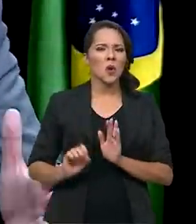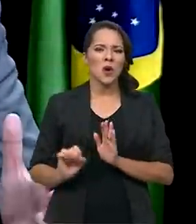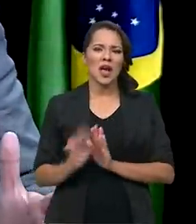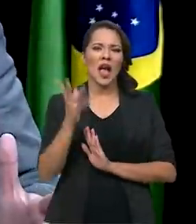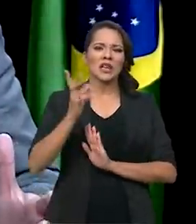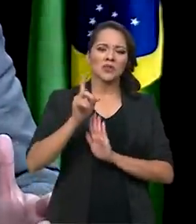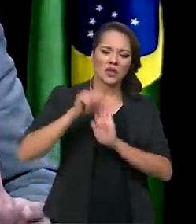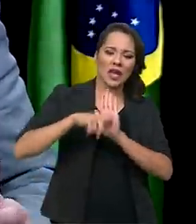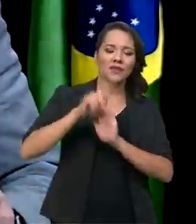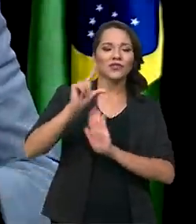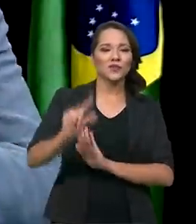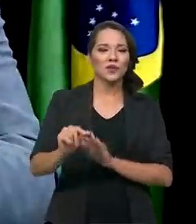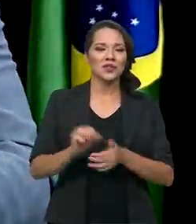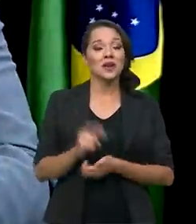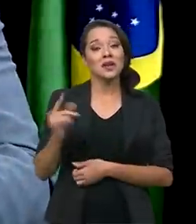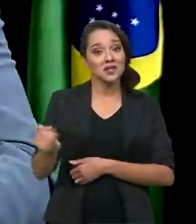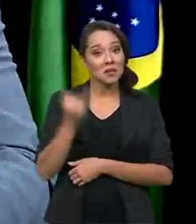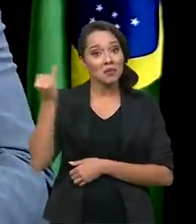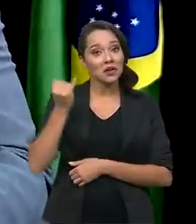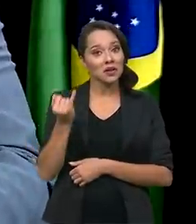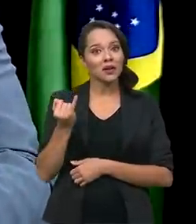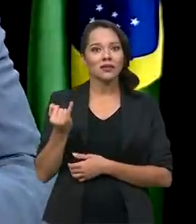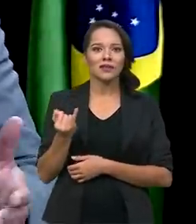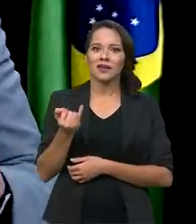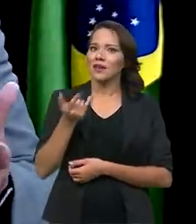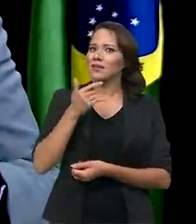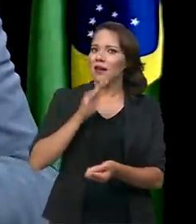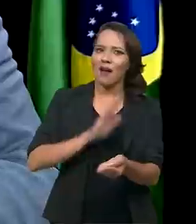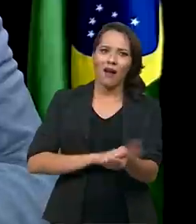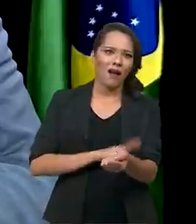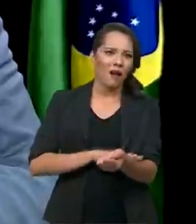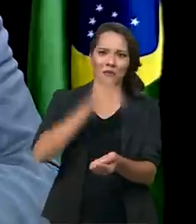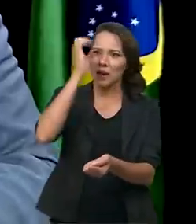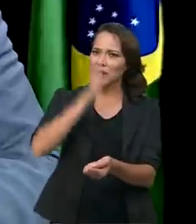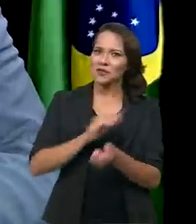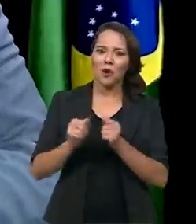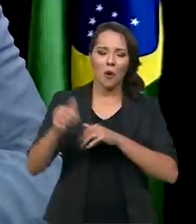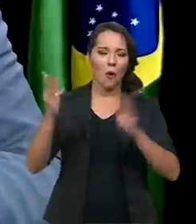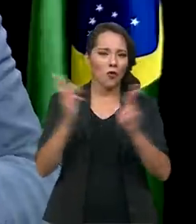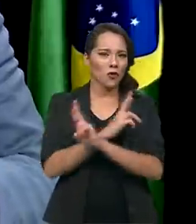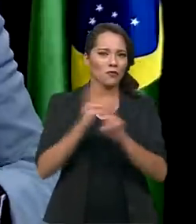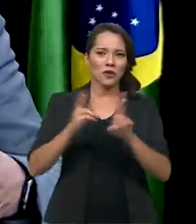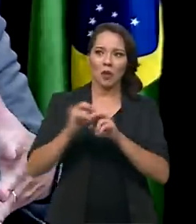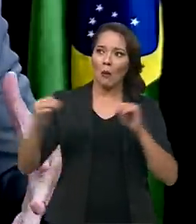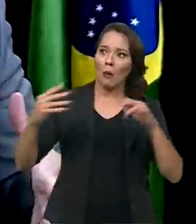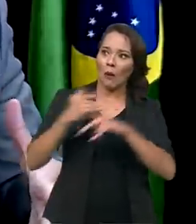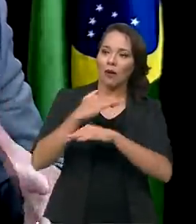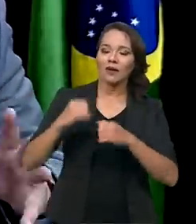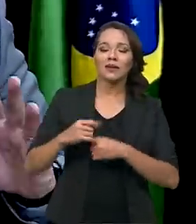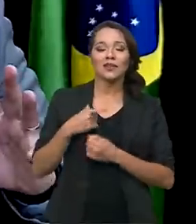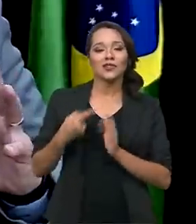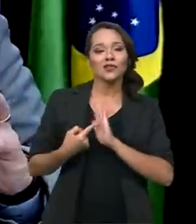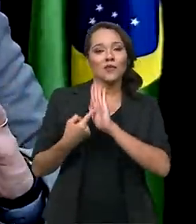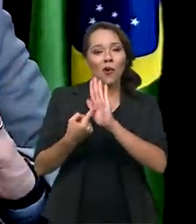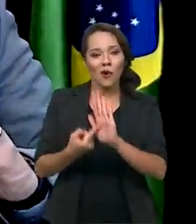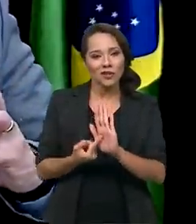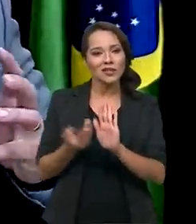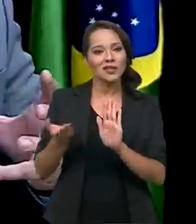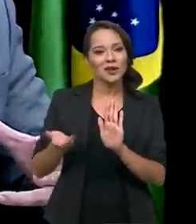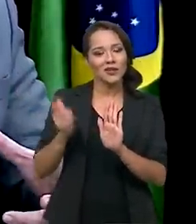coisa extremamente relevante, que é custo Brasil na veia, numa rodovia que é tão movimentada. Então, a gente conseguiu dar demonstrações